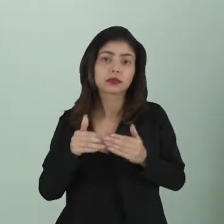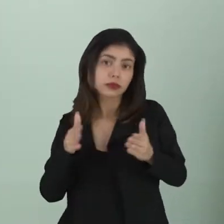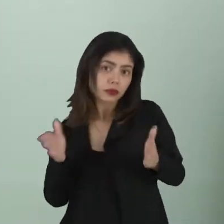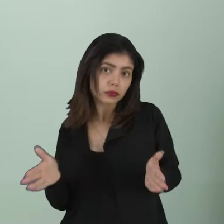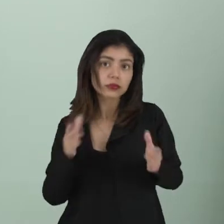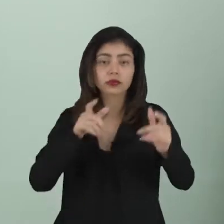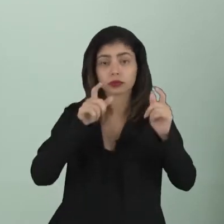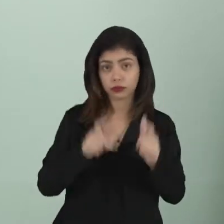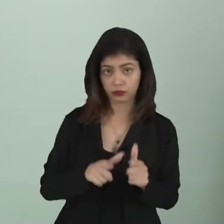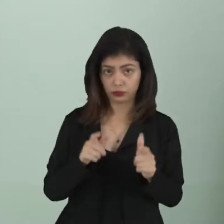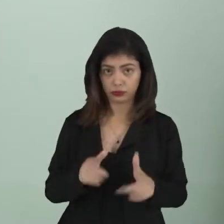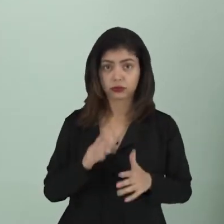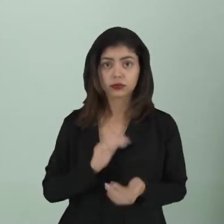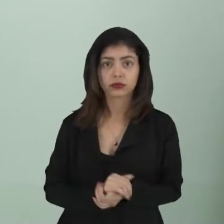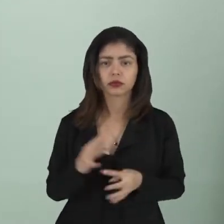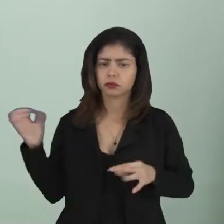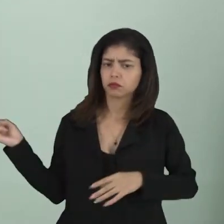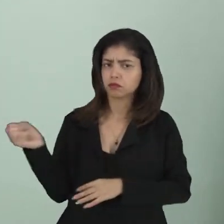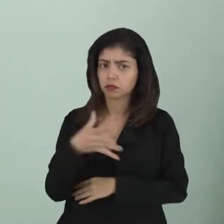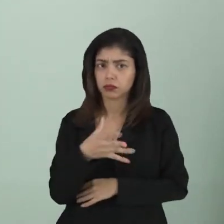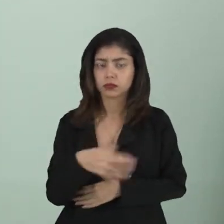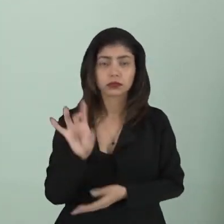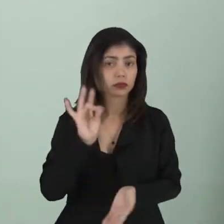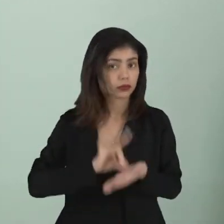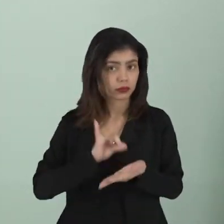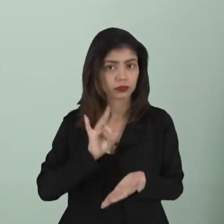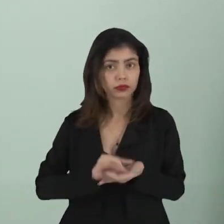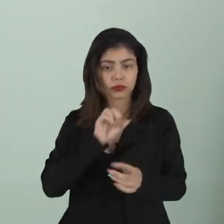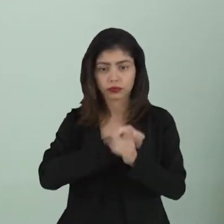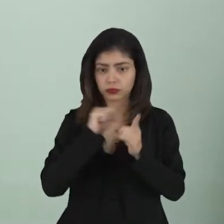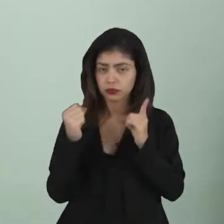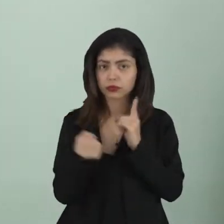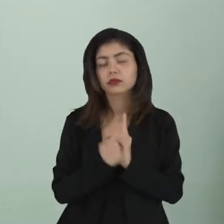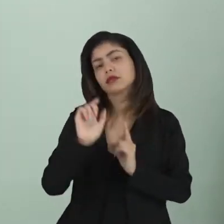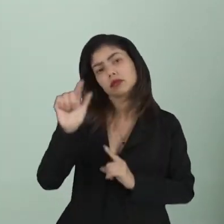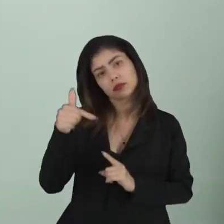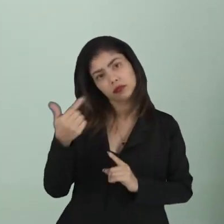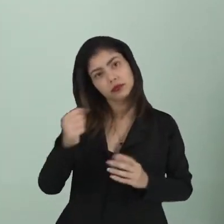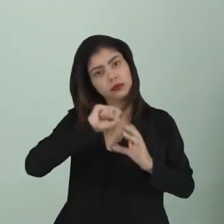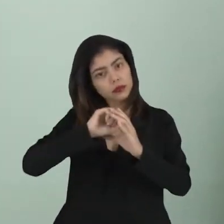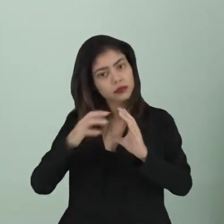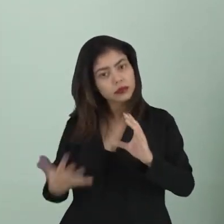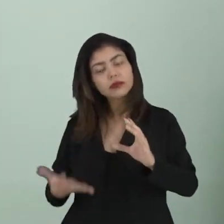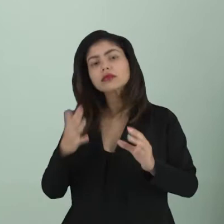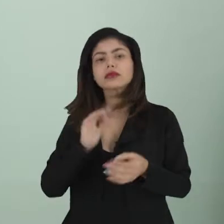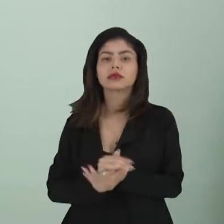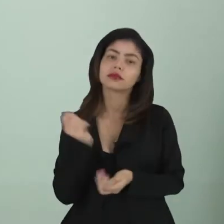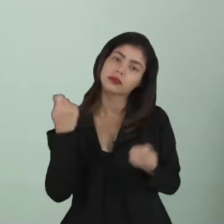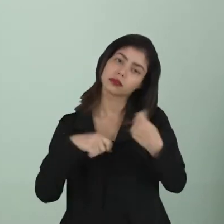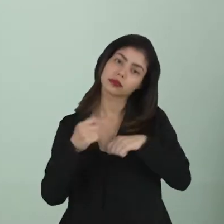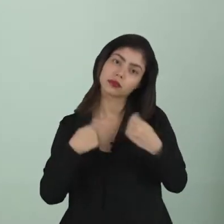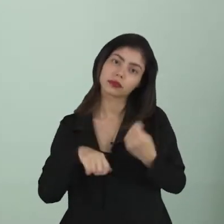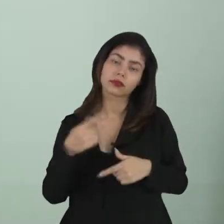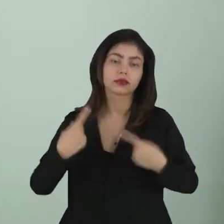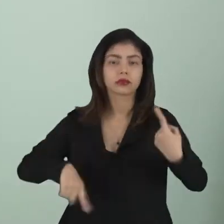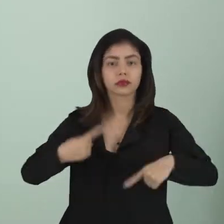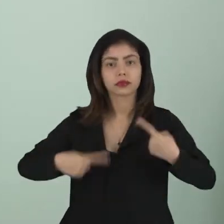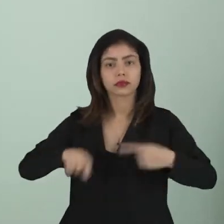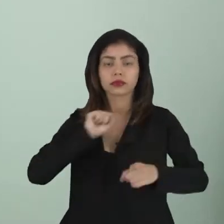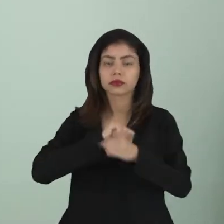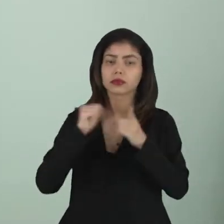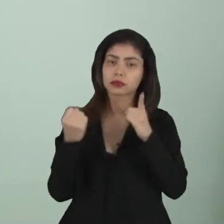abrindo espaço para que uma nova realidade social com outras características políticas,